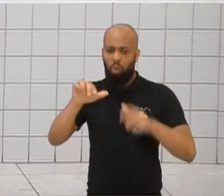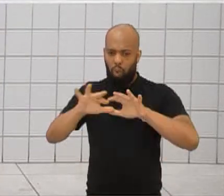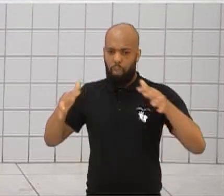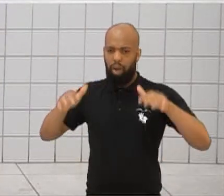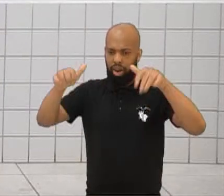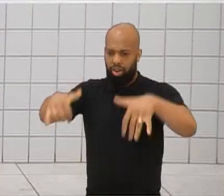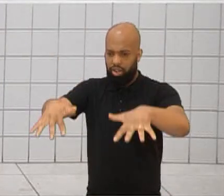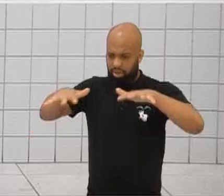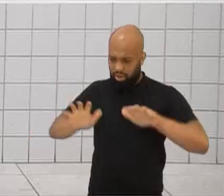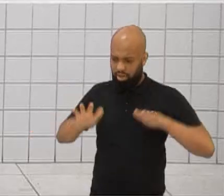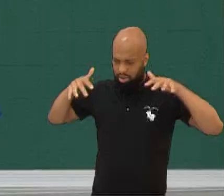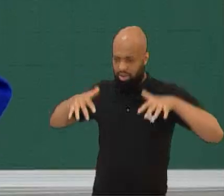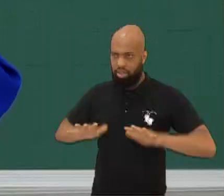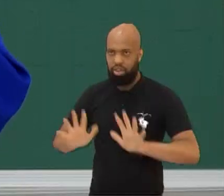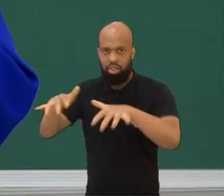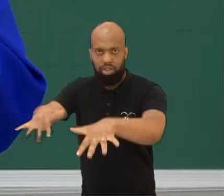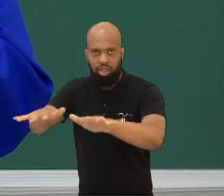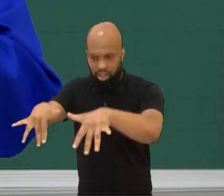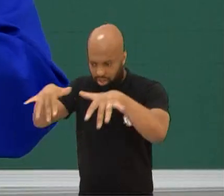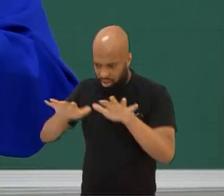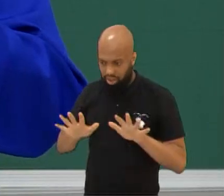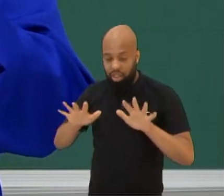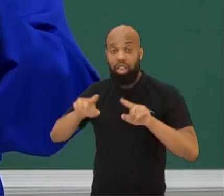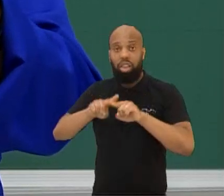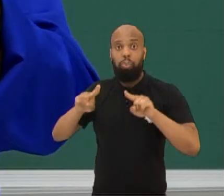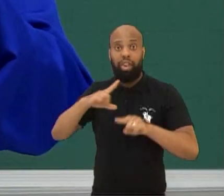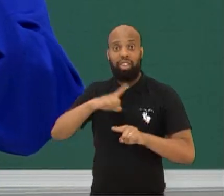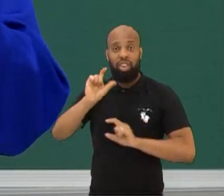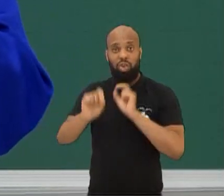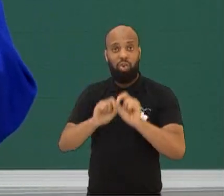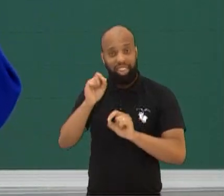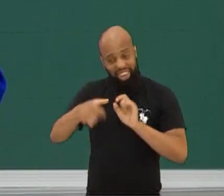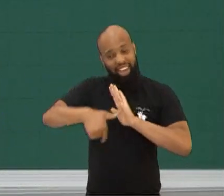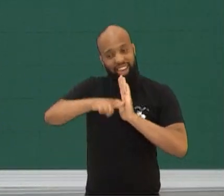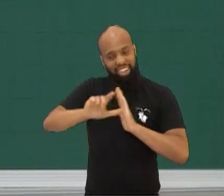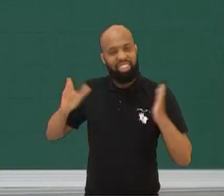vai ver essa função. Mas antes, eu quero mandar um abraço